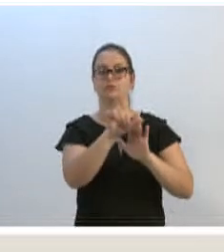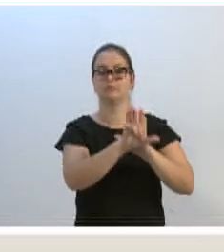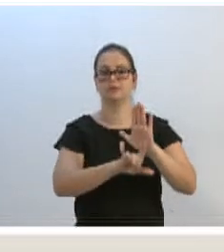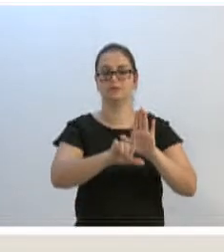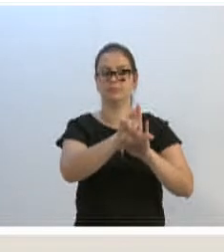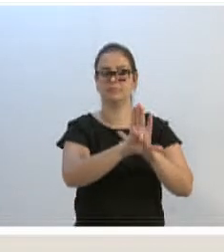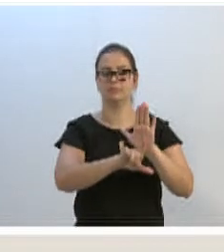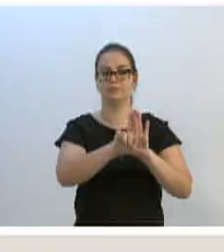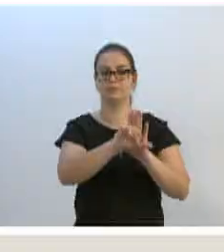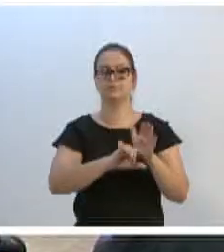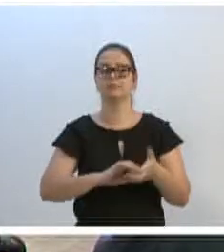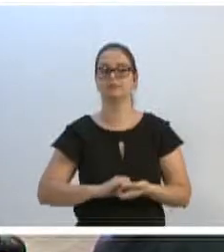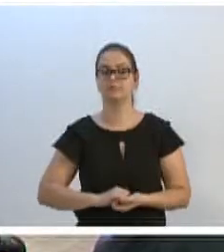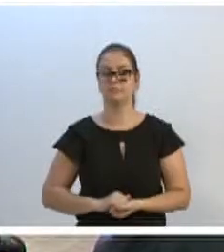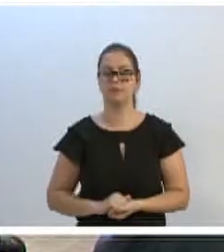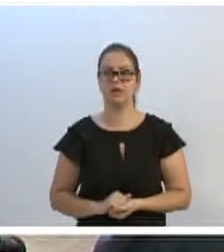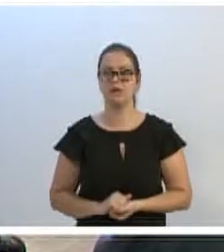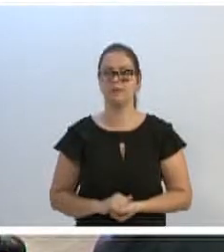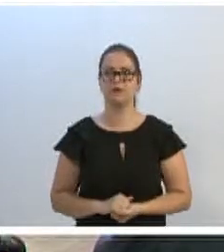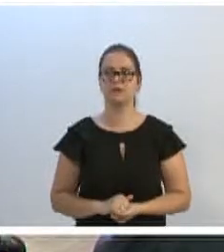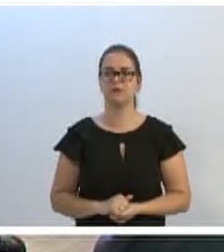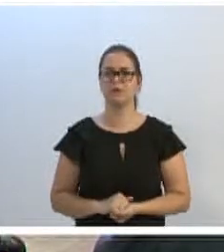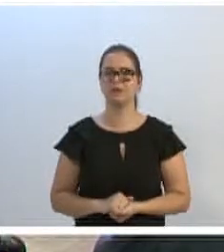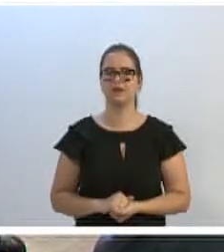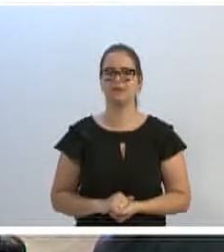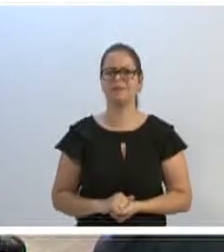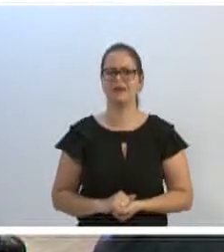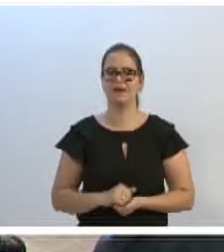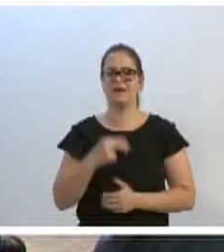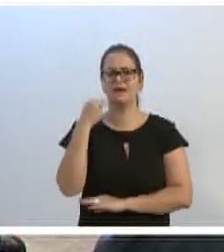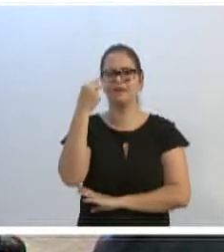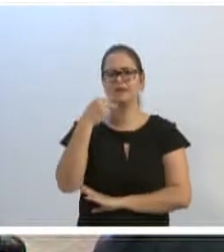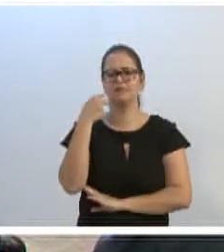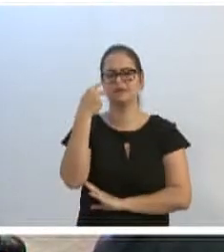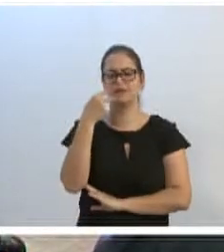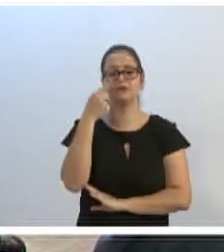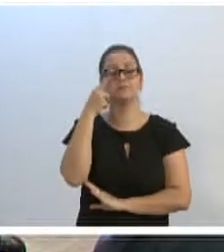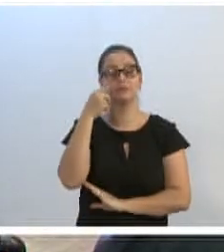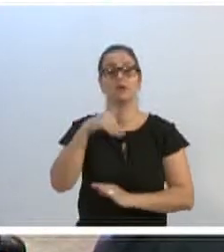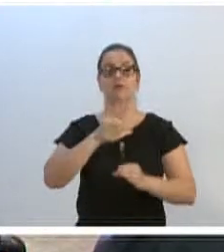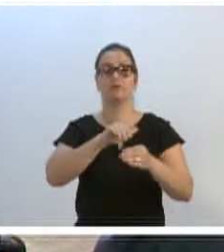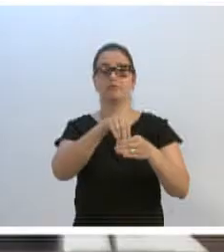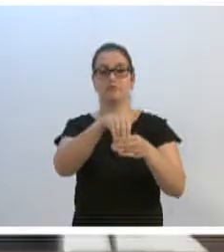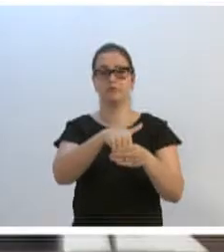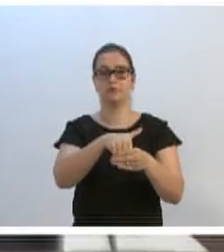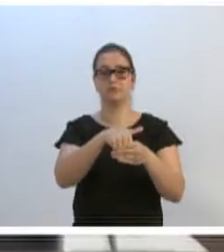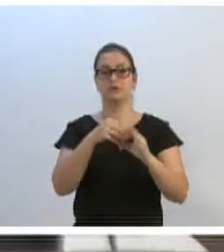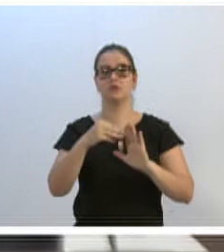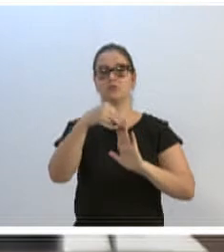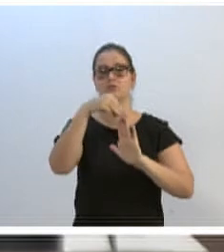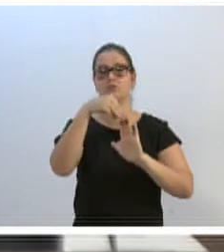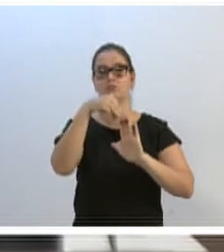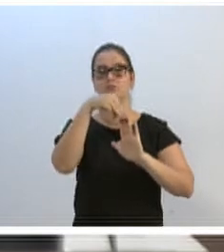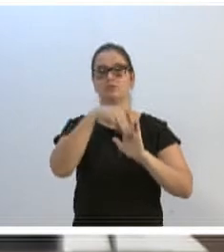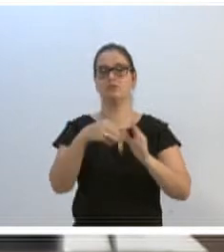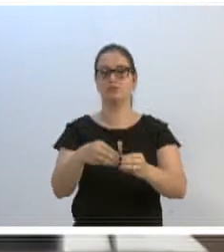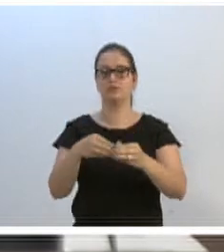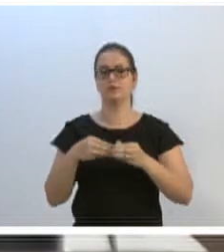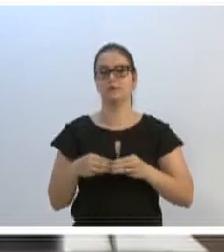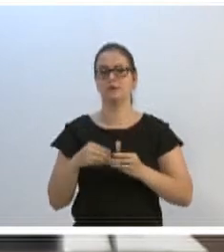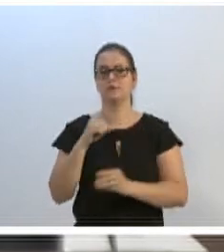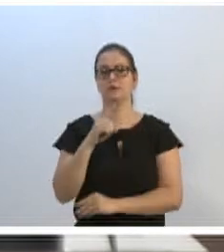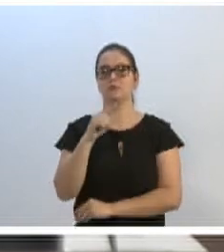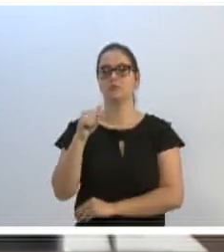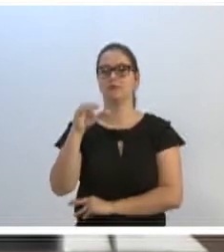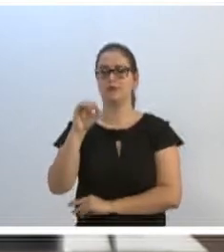legislativa. Senhores vereadores, em votação a moção número 170, de autoria